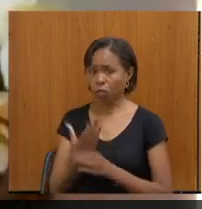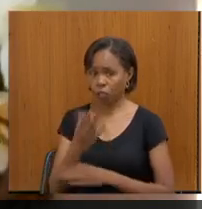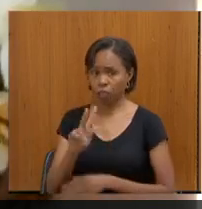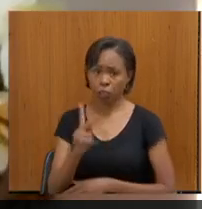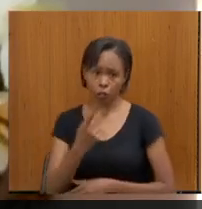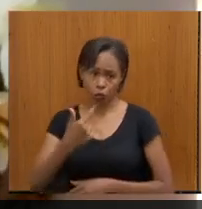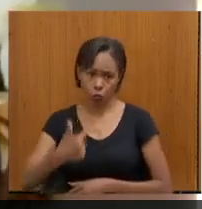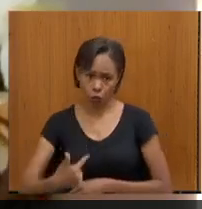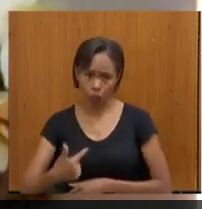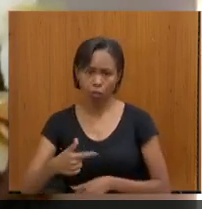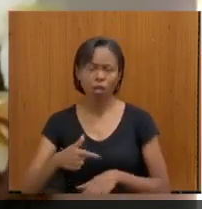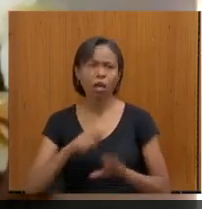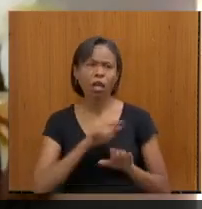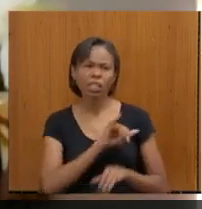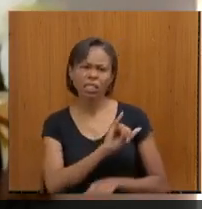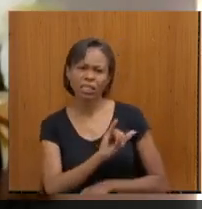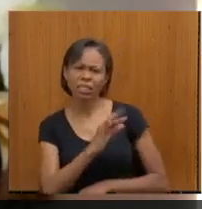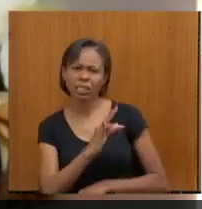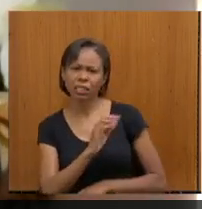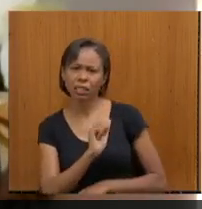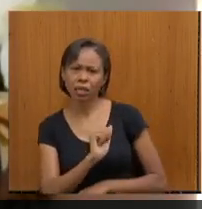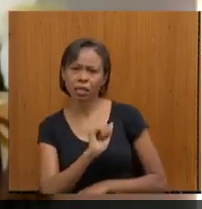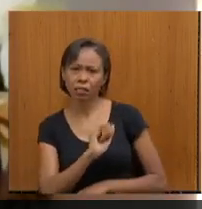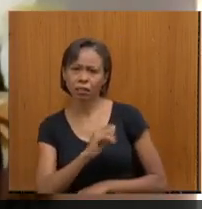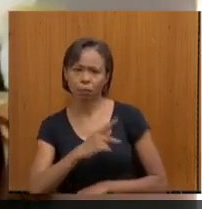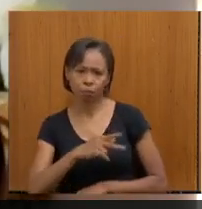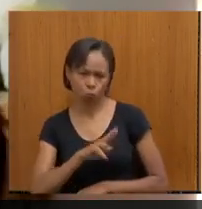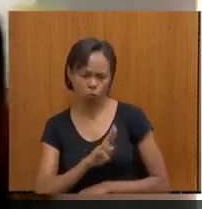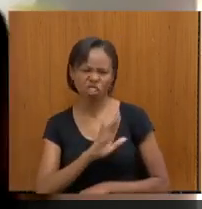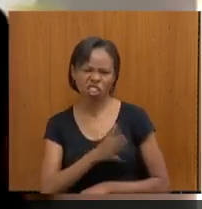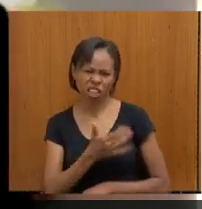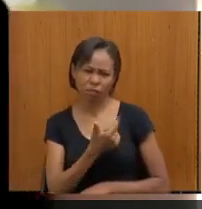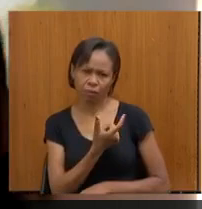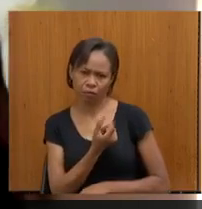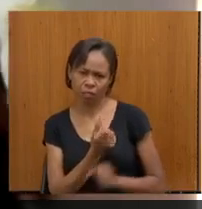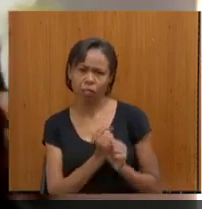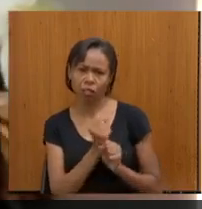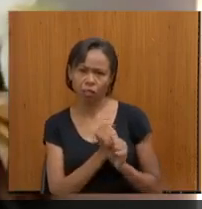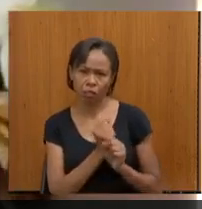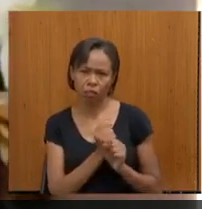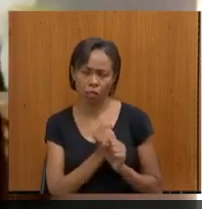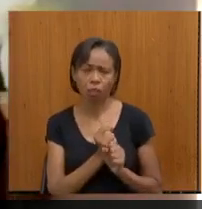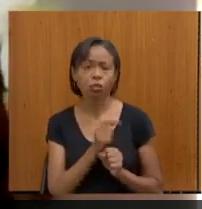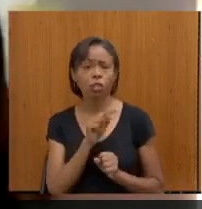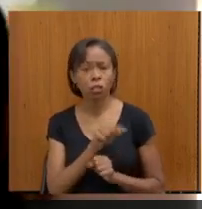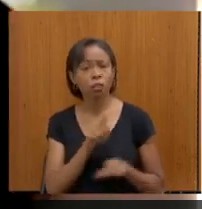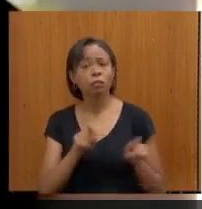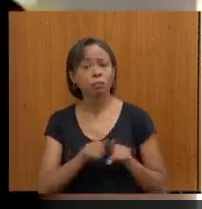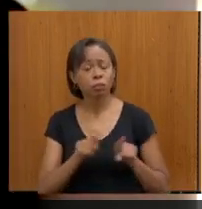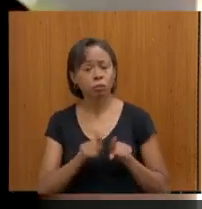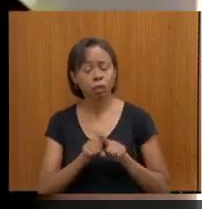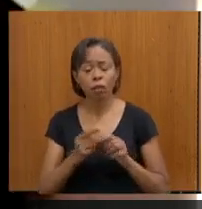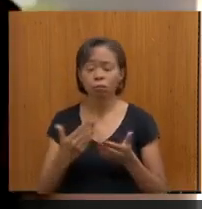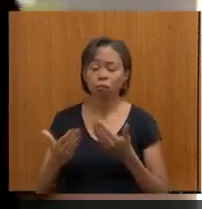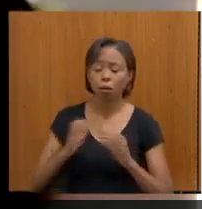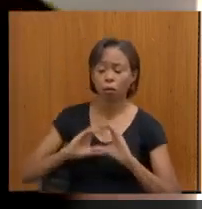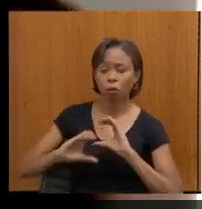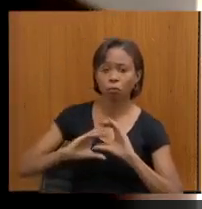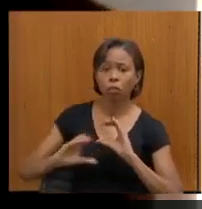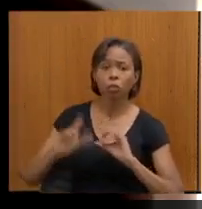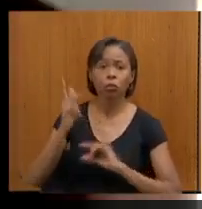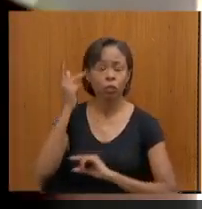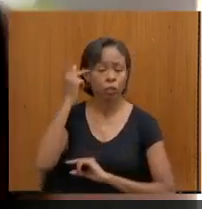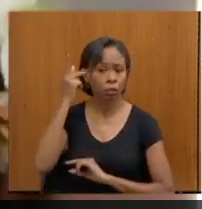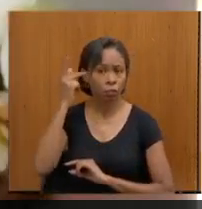tem ela há 20 anos e ela também tem conversado com emitteo de São